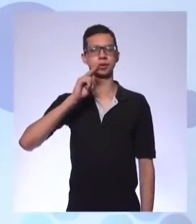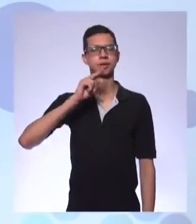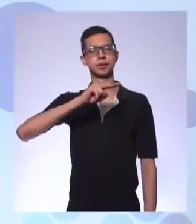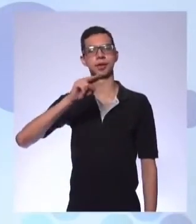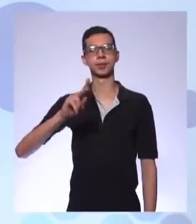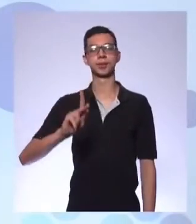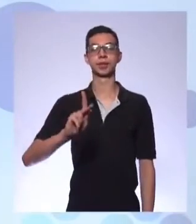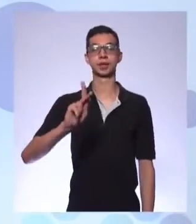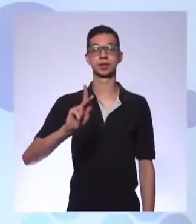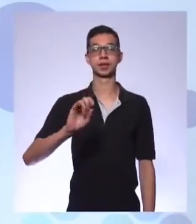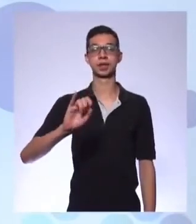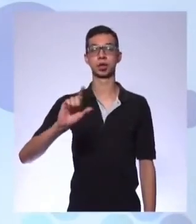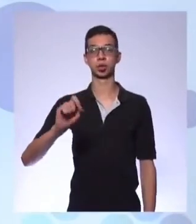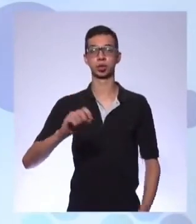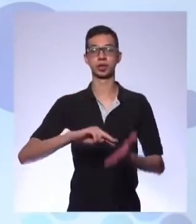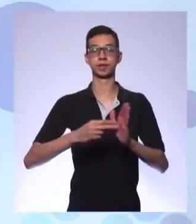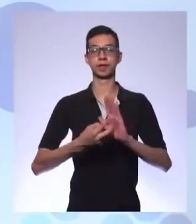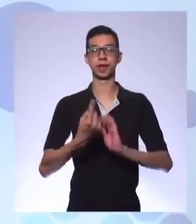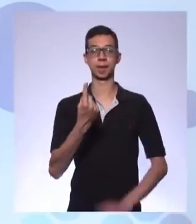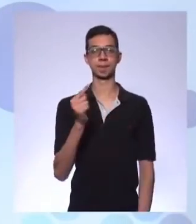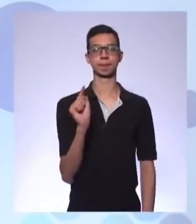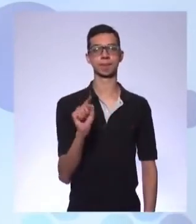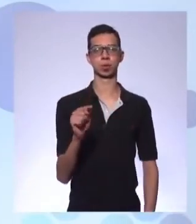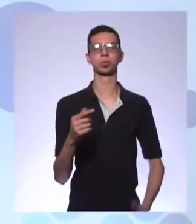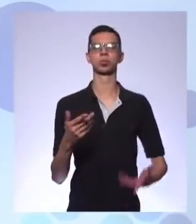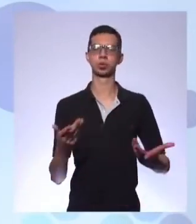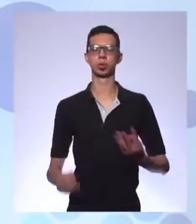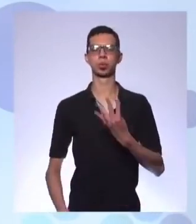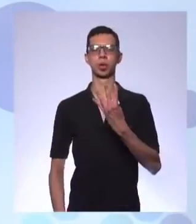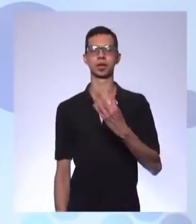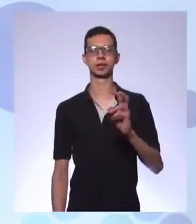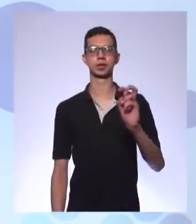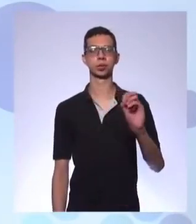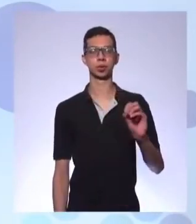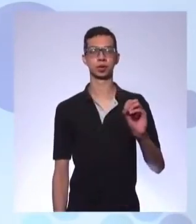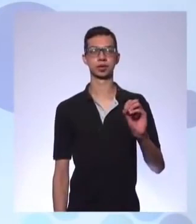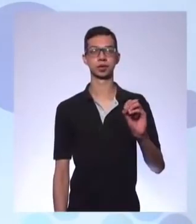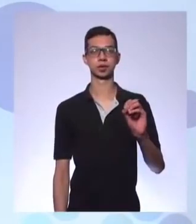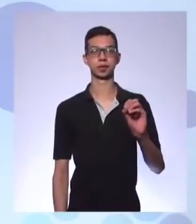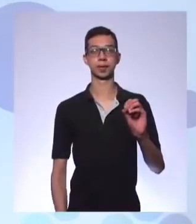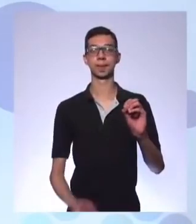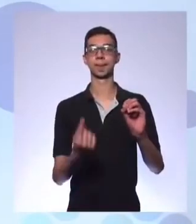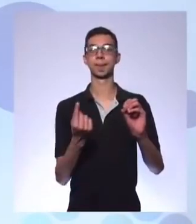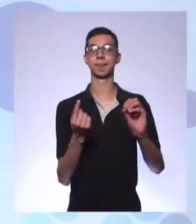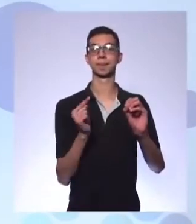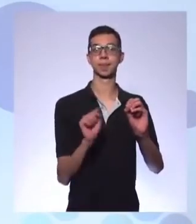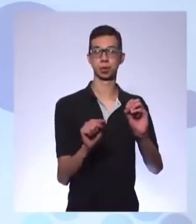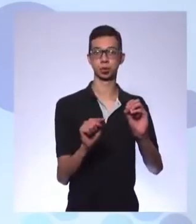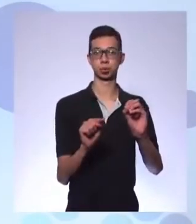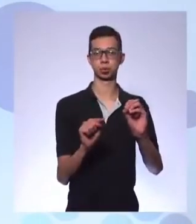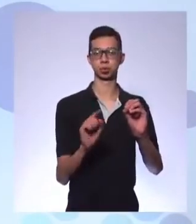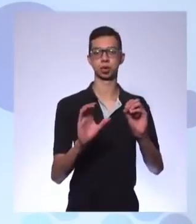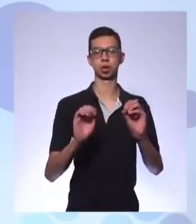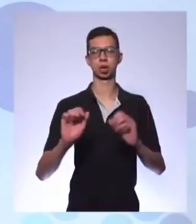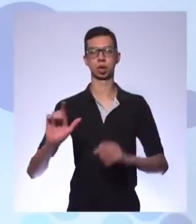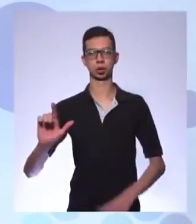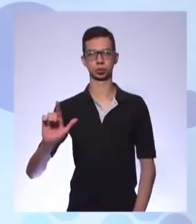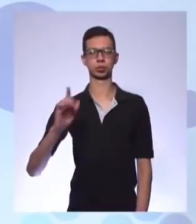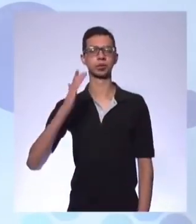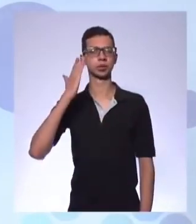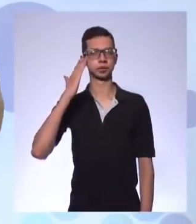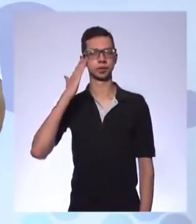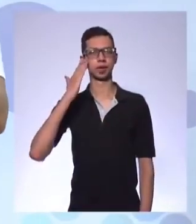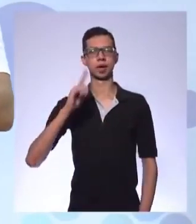O quilo quer dizer 1000, então basta você ler assim, 450 mil calorias, unidade